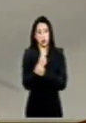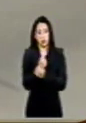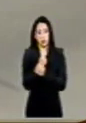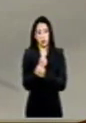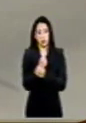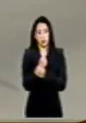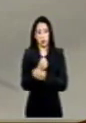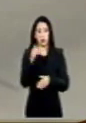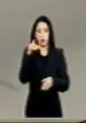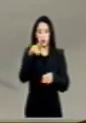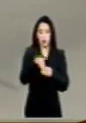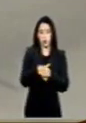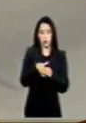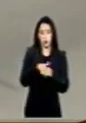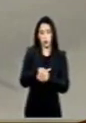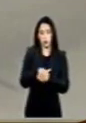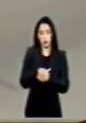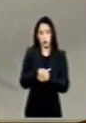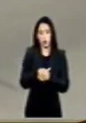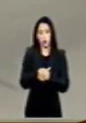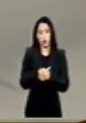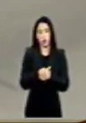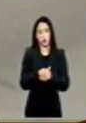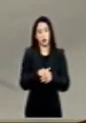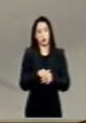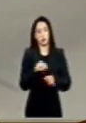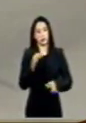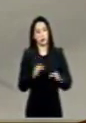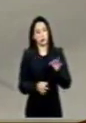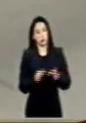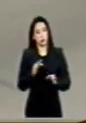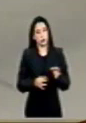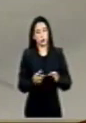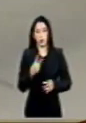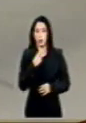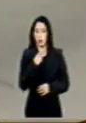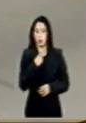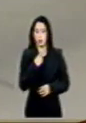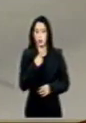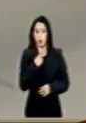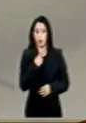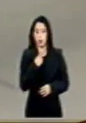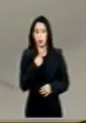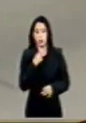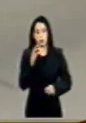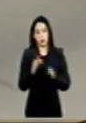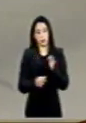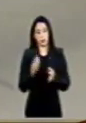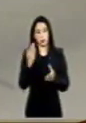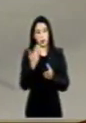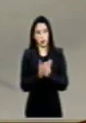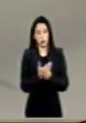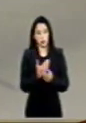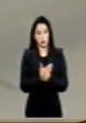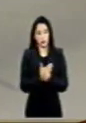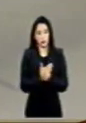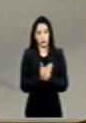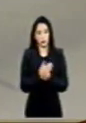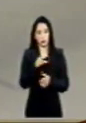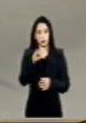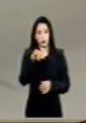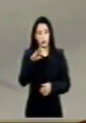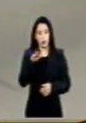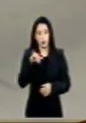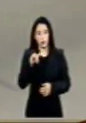voto do parlamentar, portanto, ele não pode ser processado, julgado civil ou criminalmente por